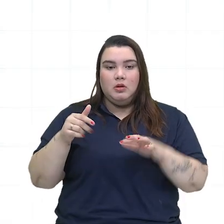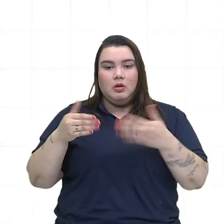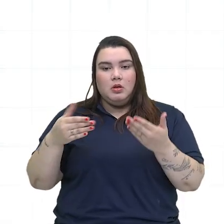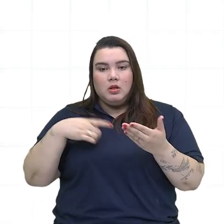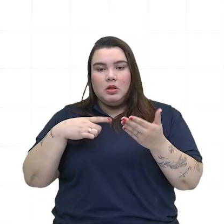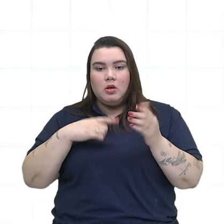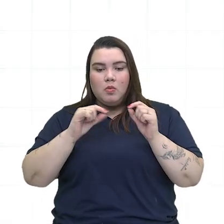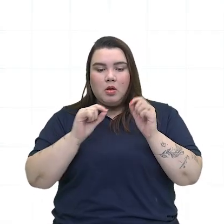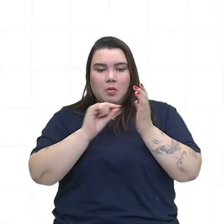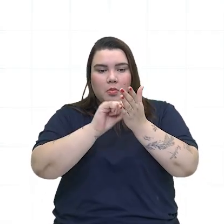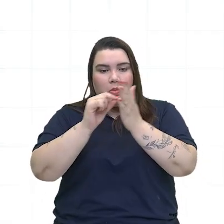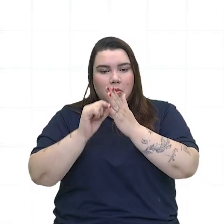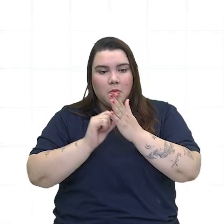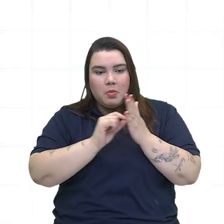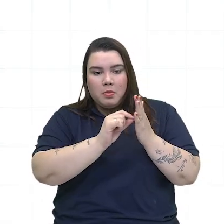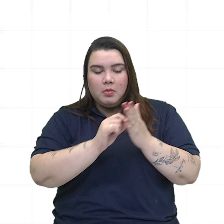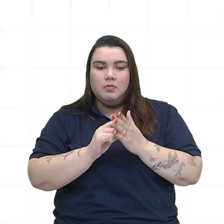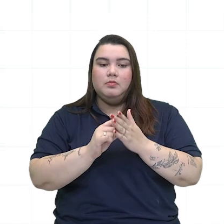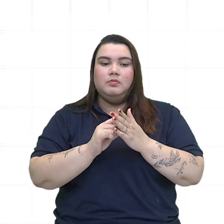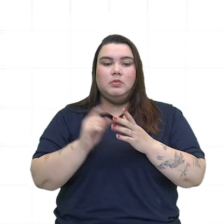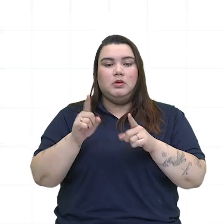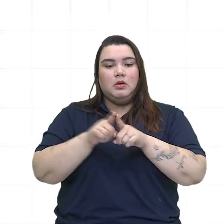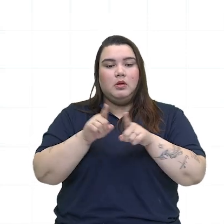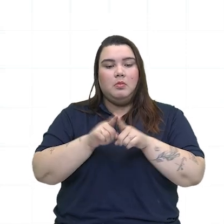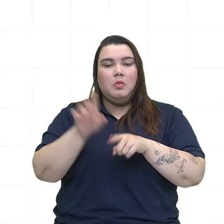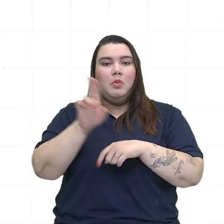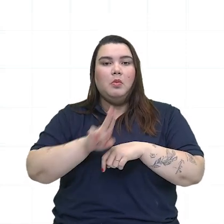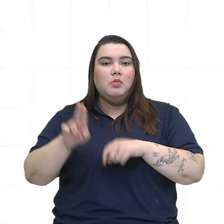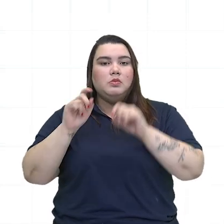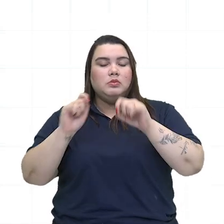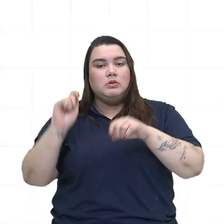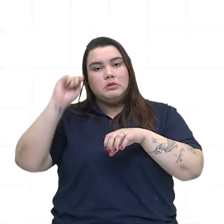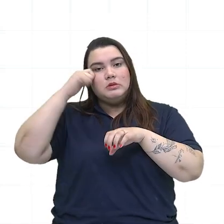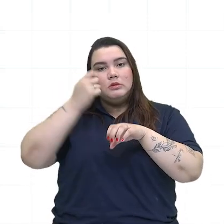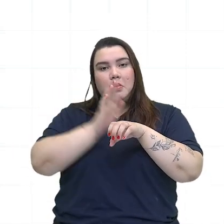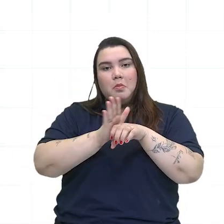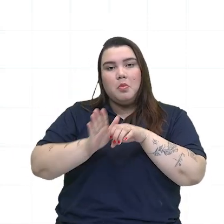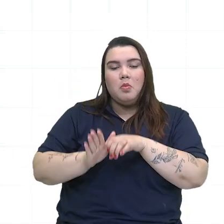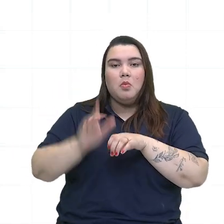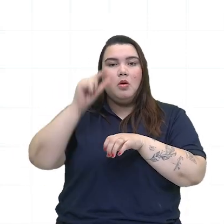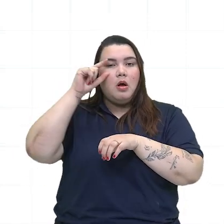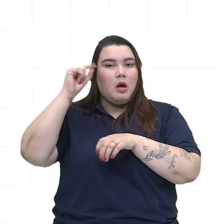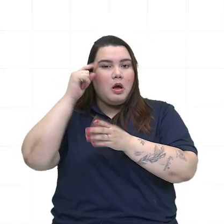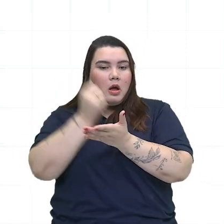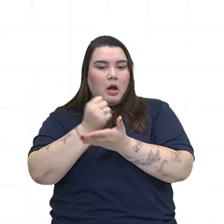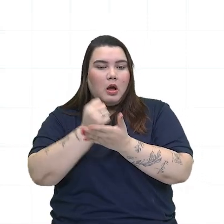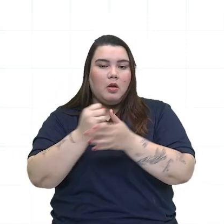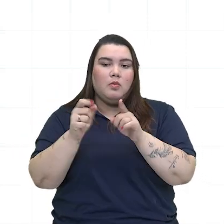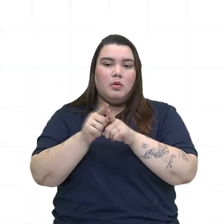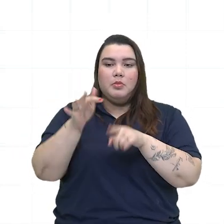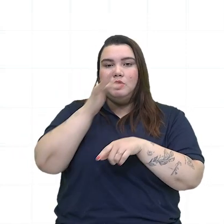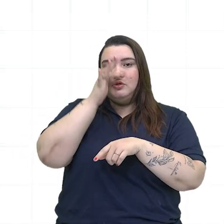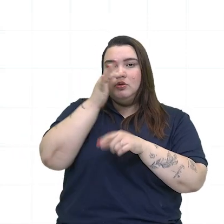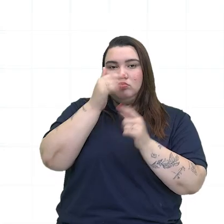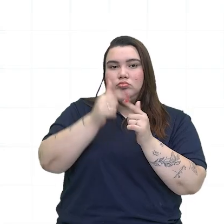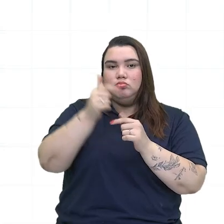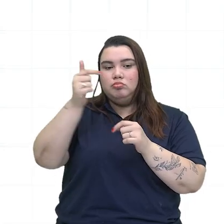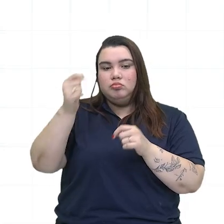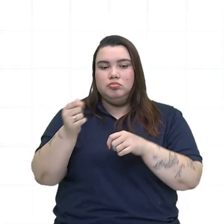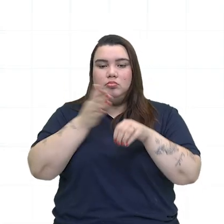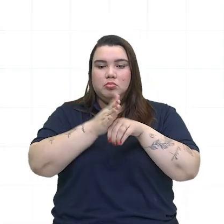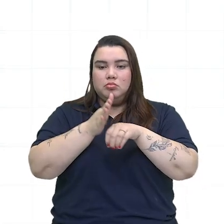componentes, formando aí umas gotículas. Nós temos os temperos também, como a cebola, o alho e o coentro, que